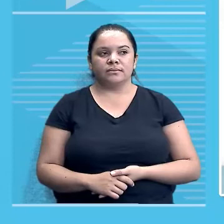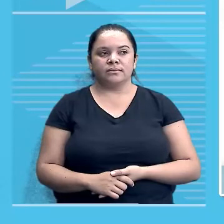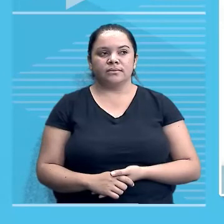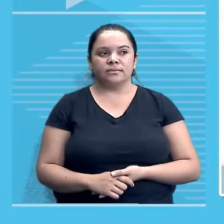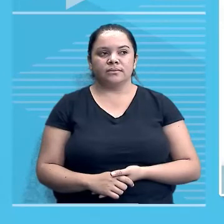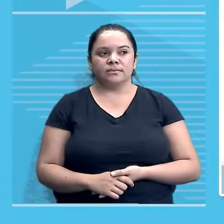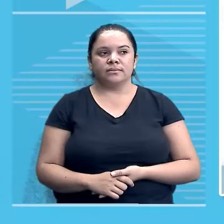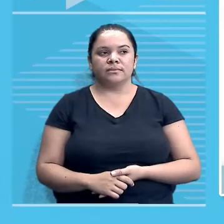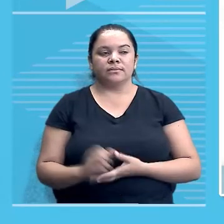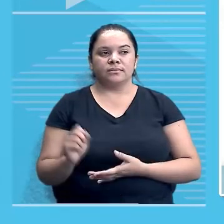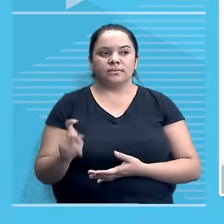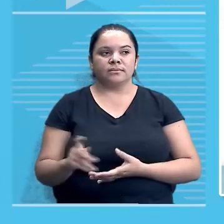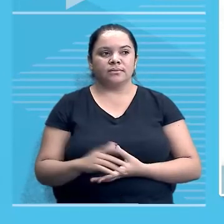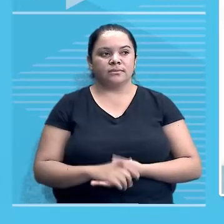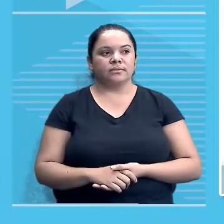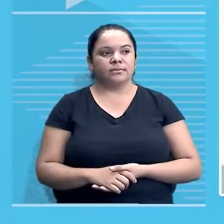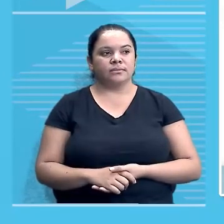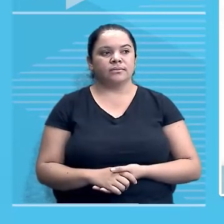1.000 calorias.